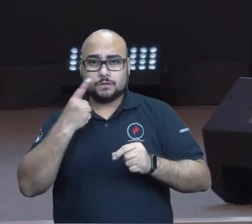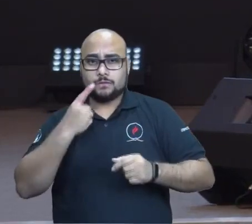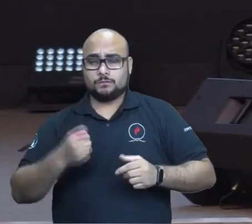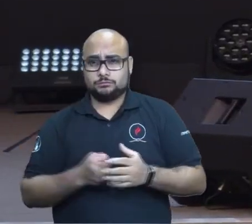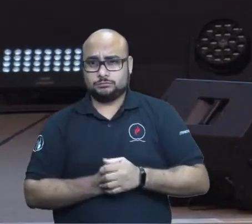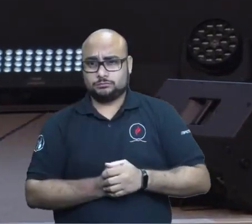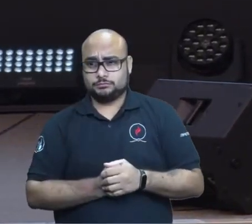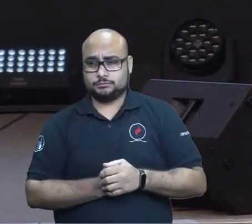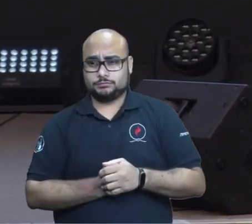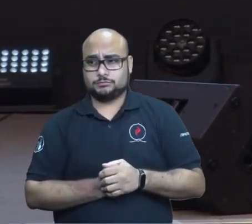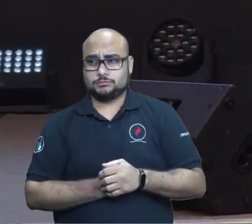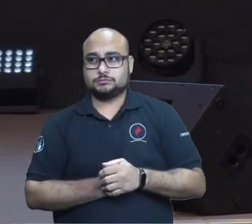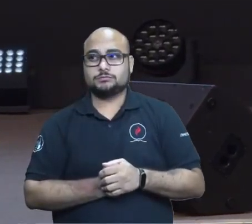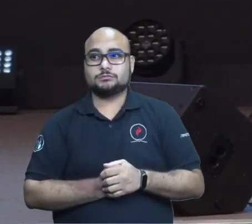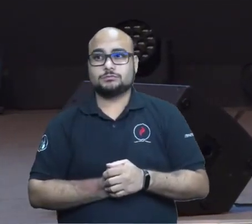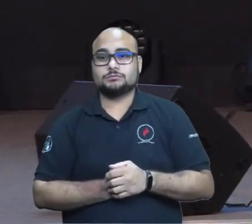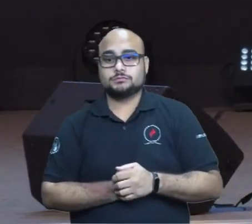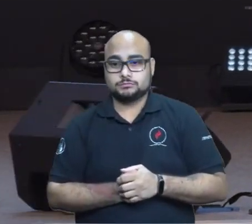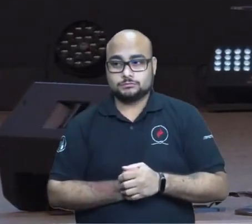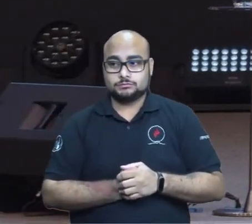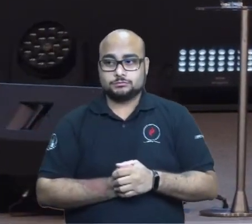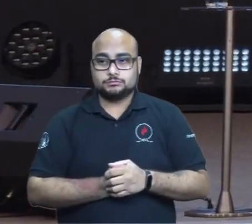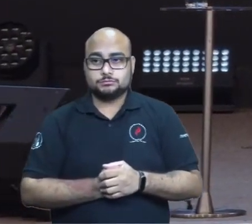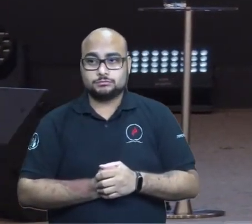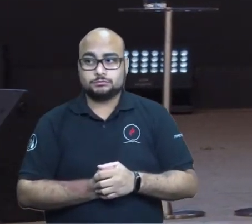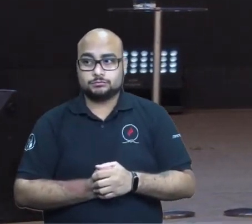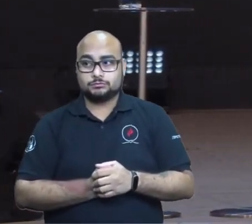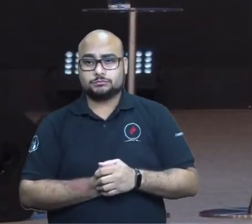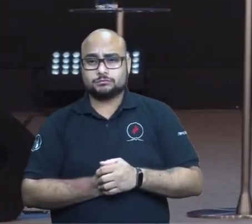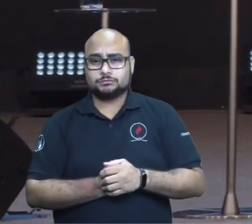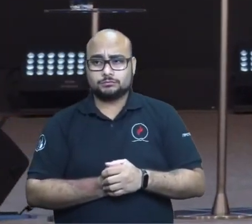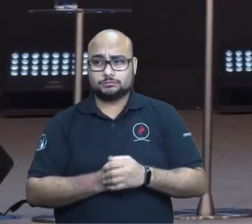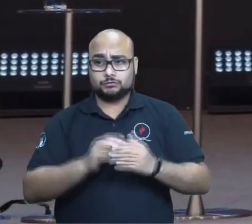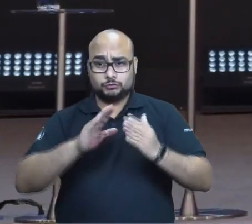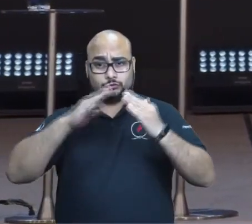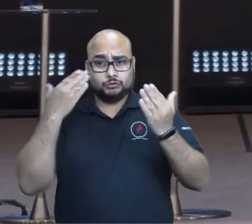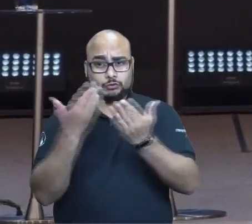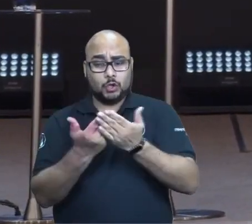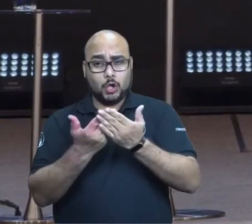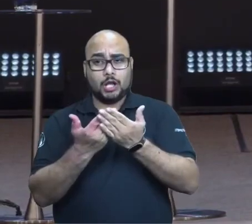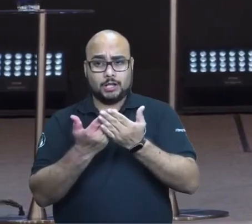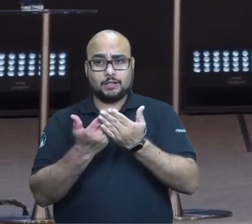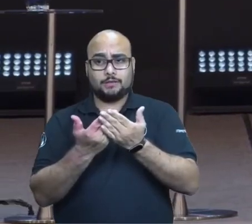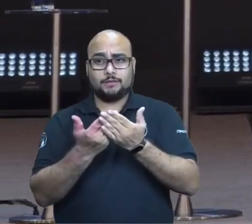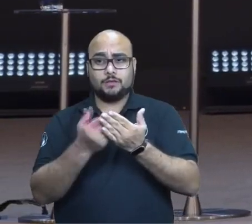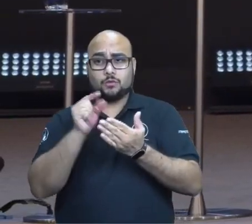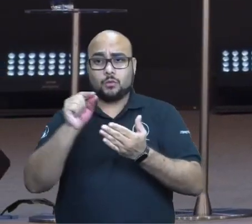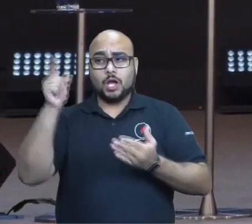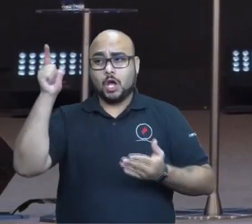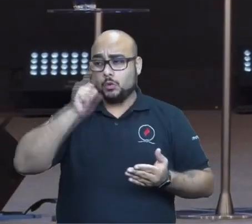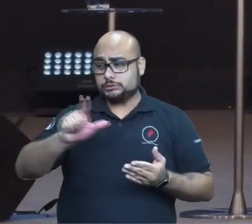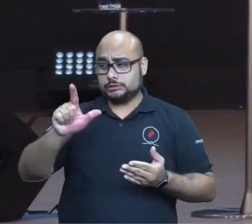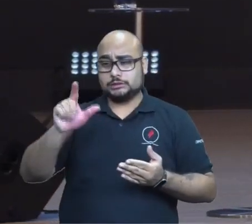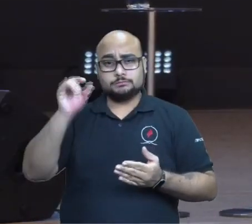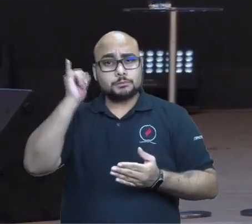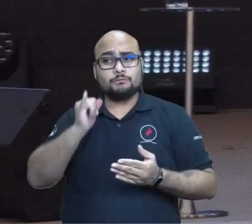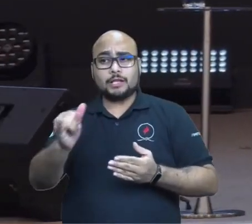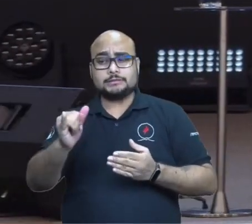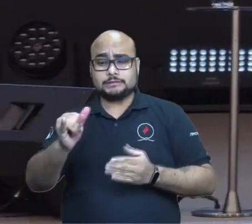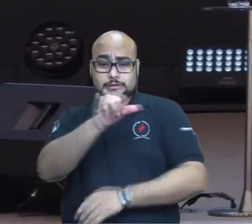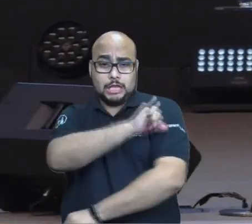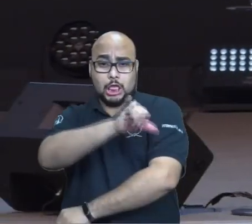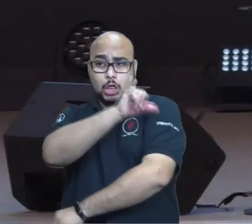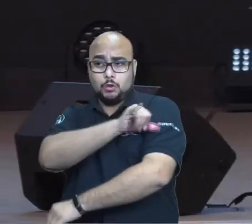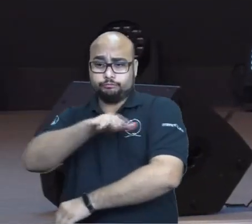uma escola de profetas e esses alunos procuram o profeta Eliseu e vão dizer para ele o